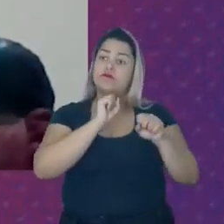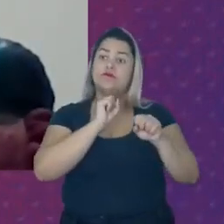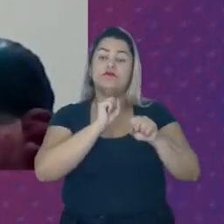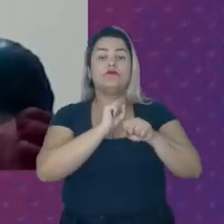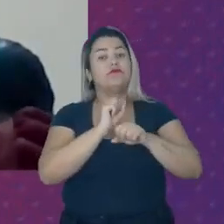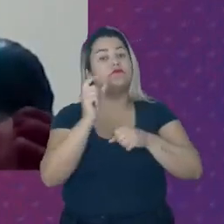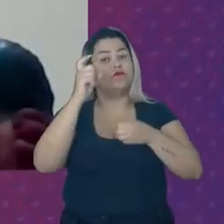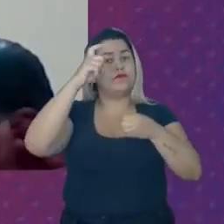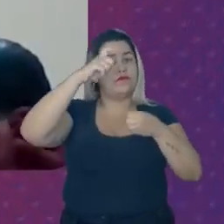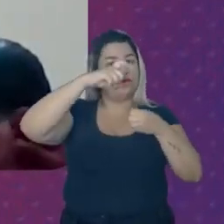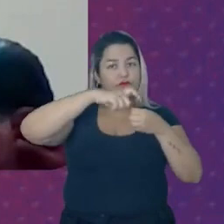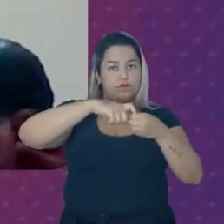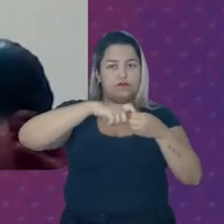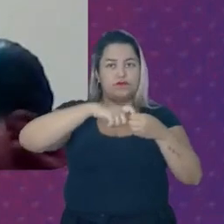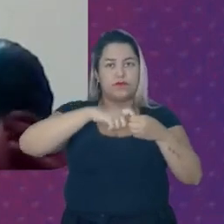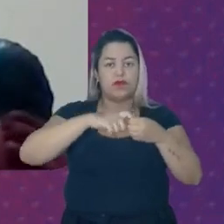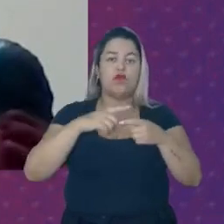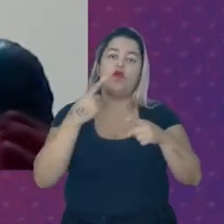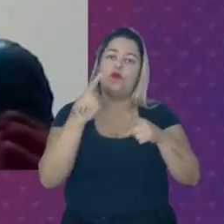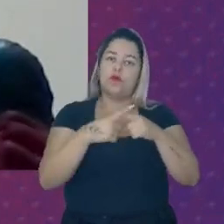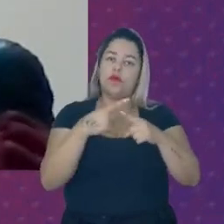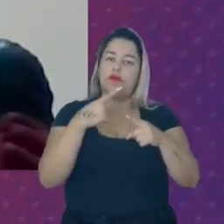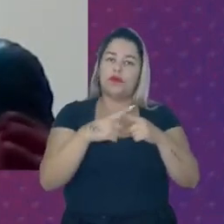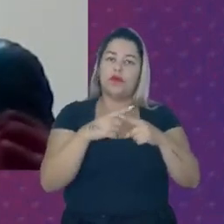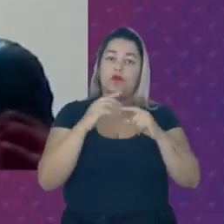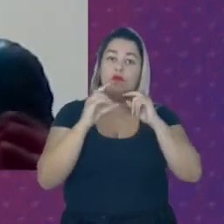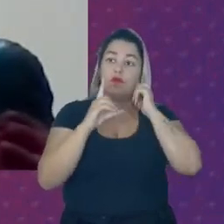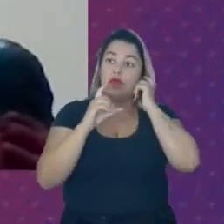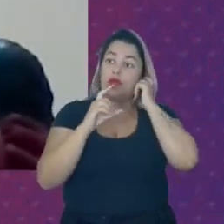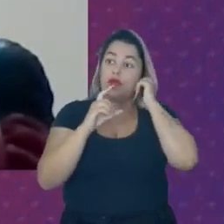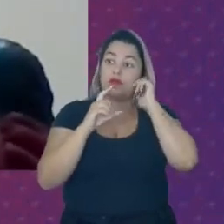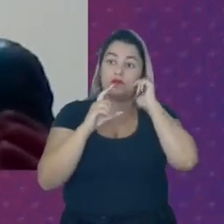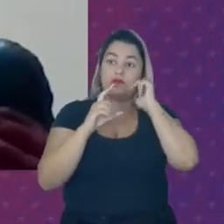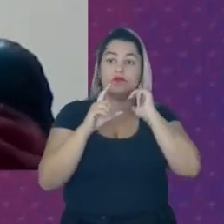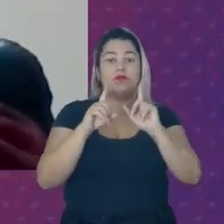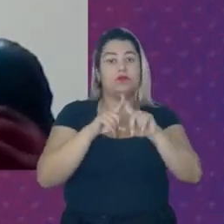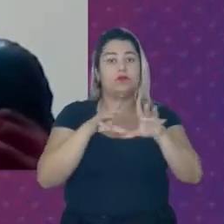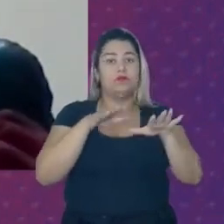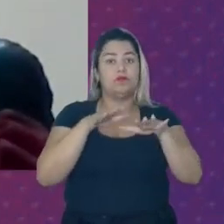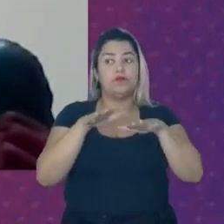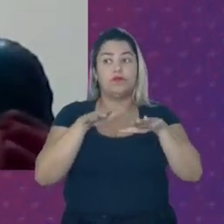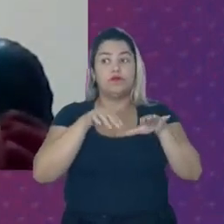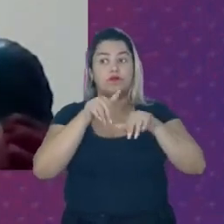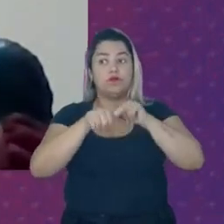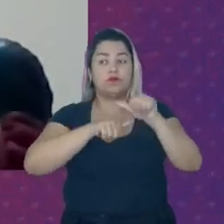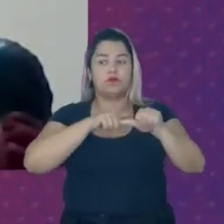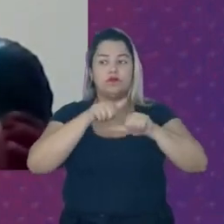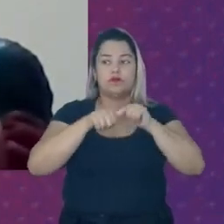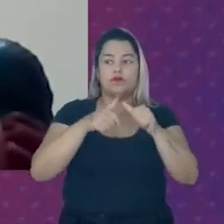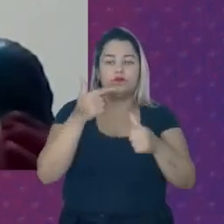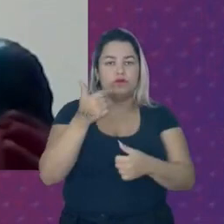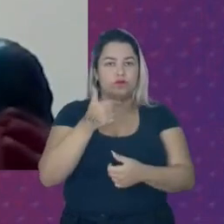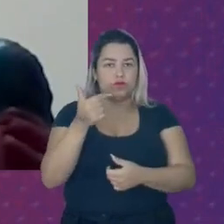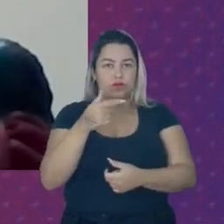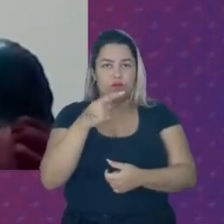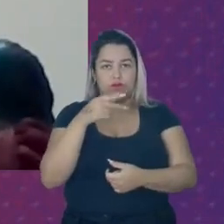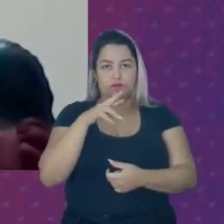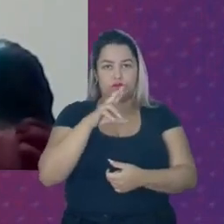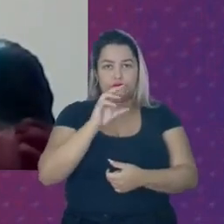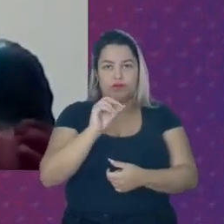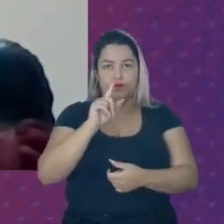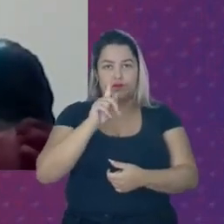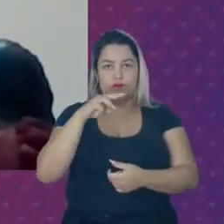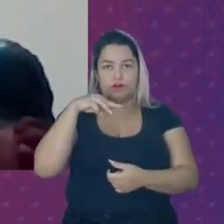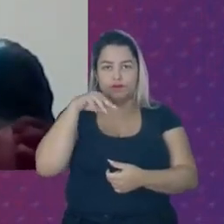de retomada, porque o cadastro único ele passou por um período de transição entre os 2 programas. Então,